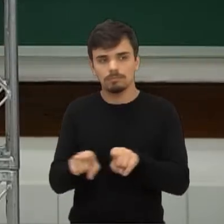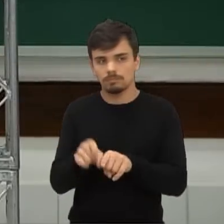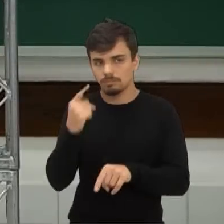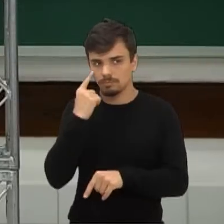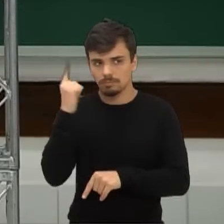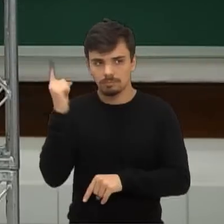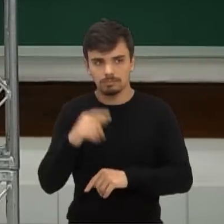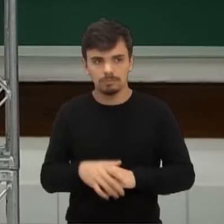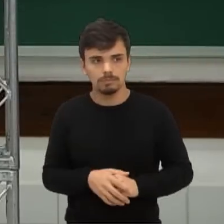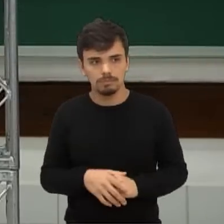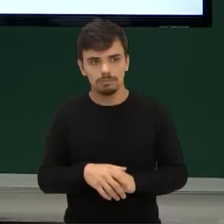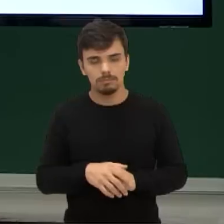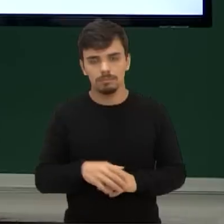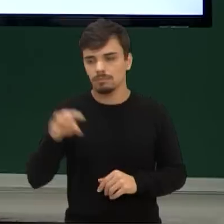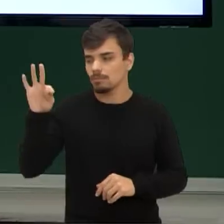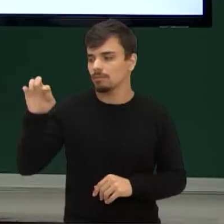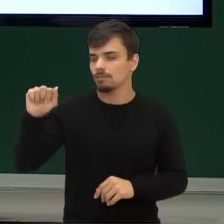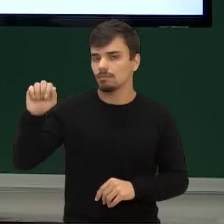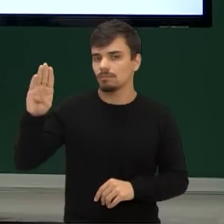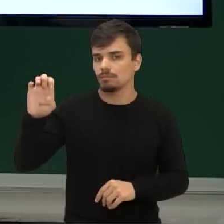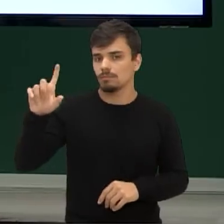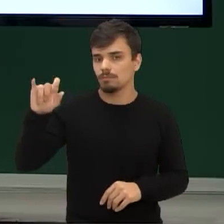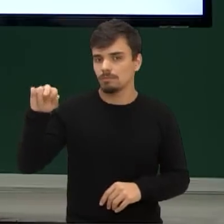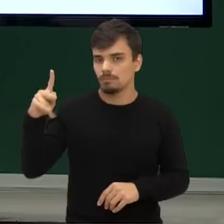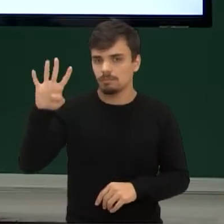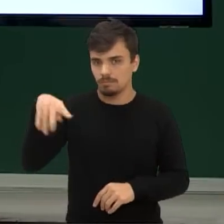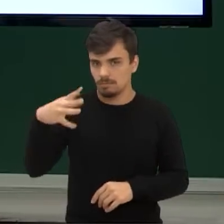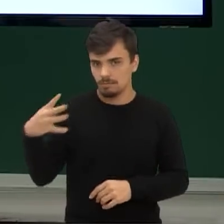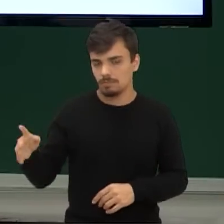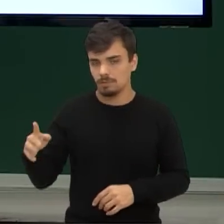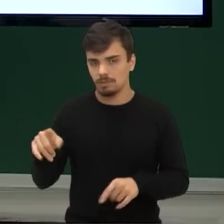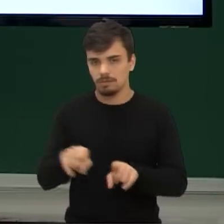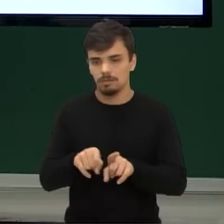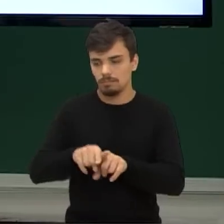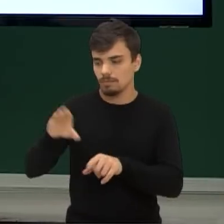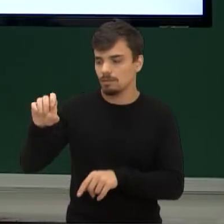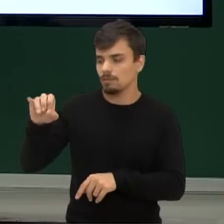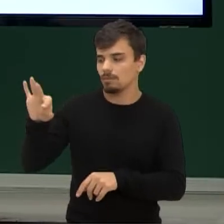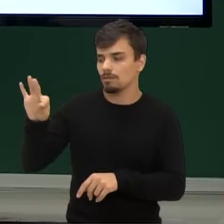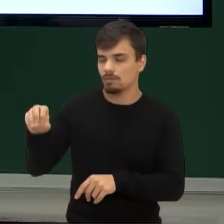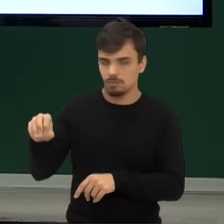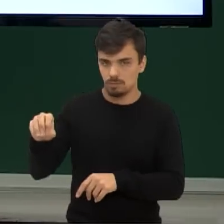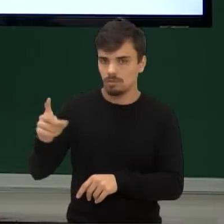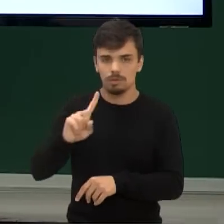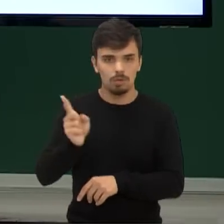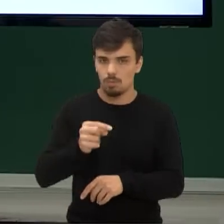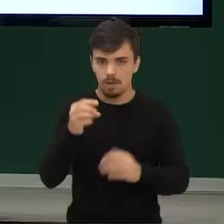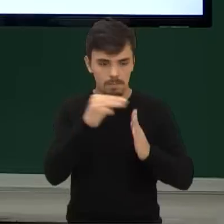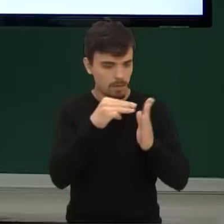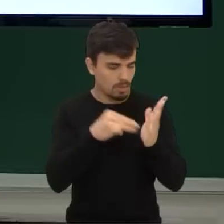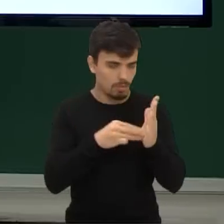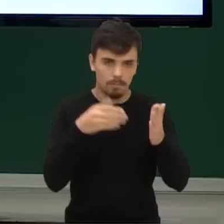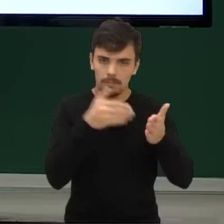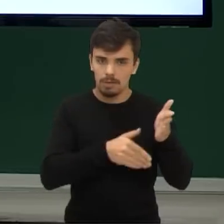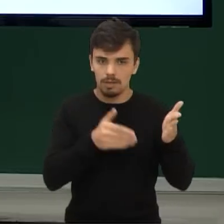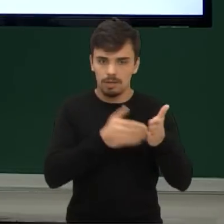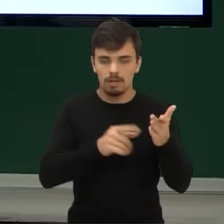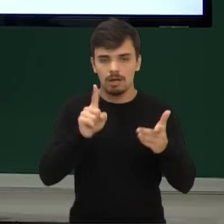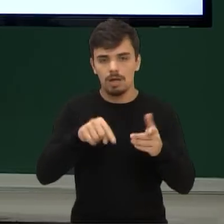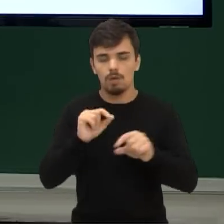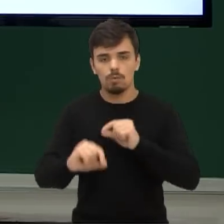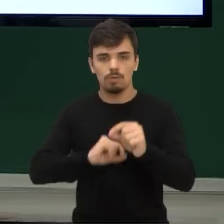aqui, tabelinha e coito interrompido, não são métodos de barreira. A gente acabou de ver, eles são